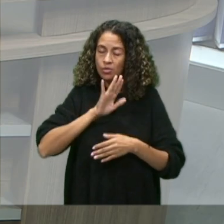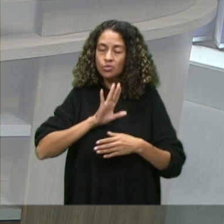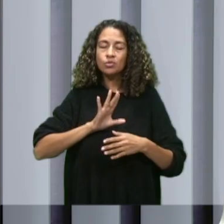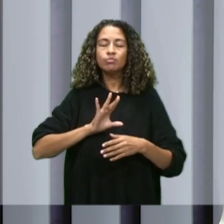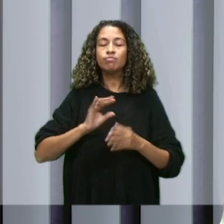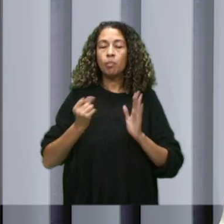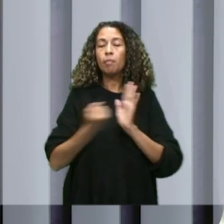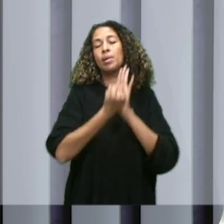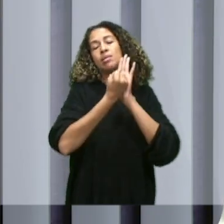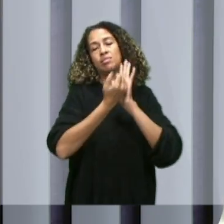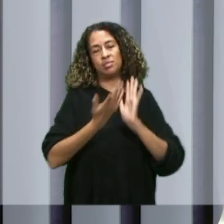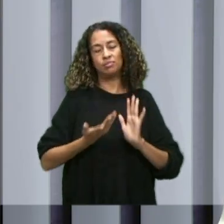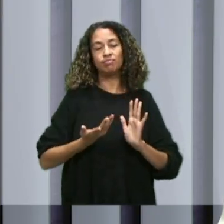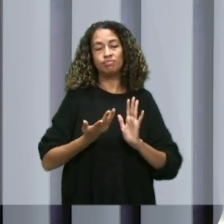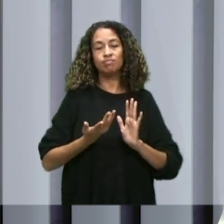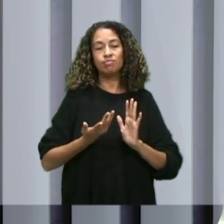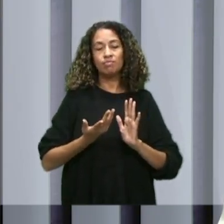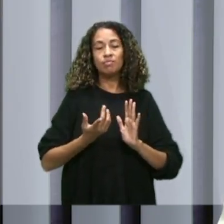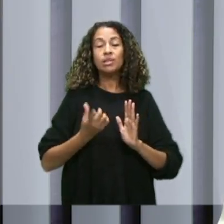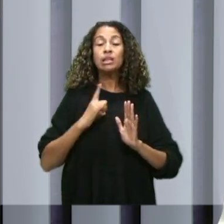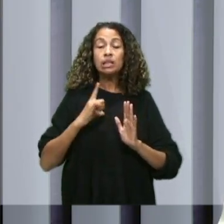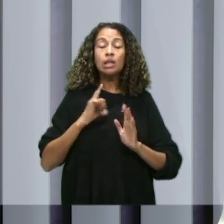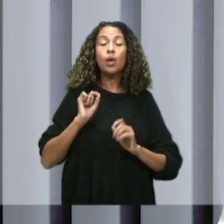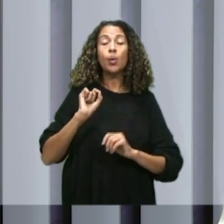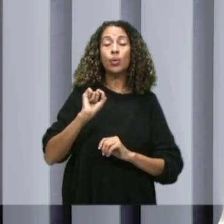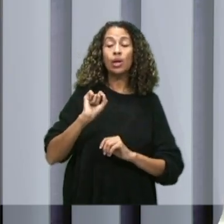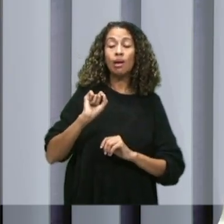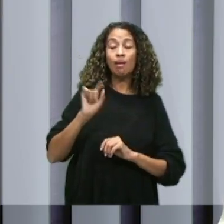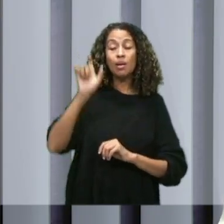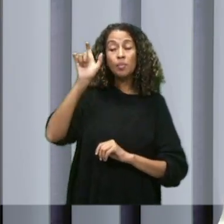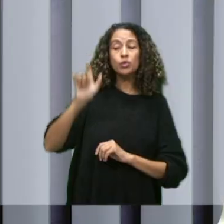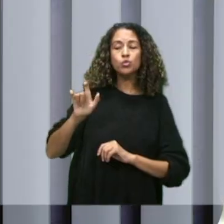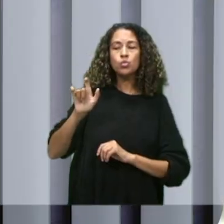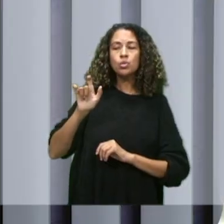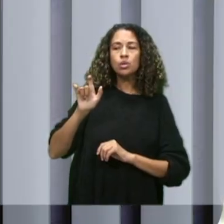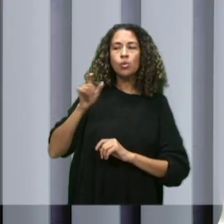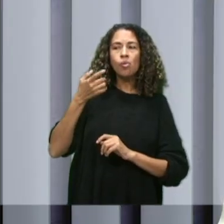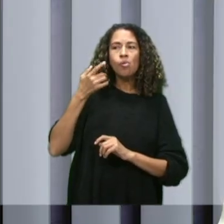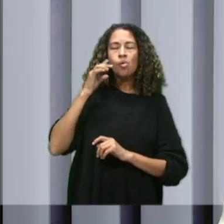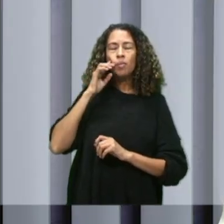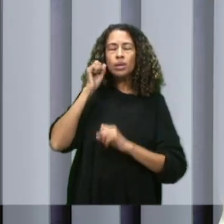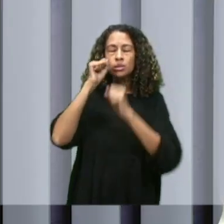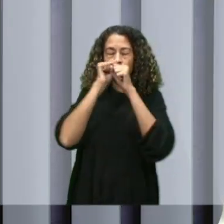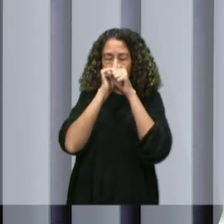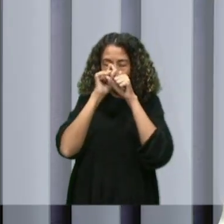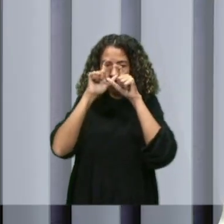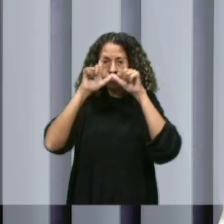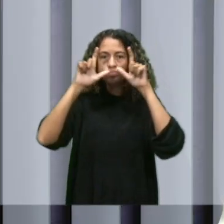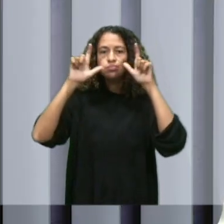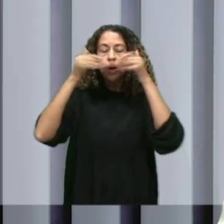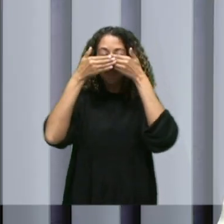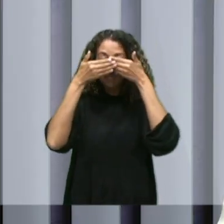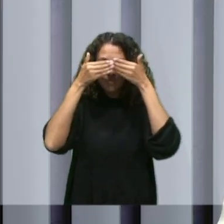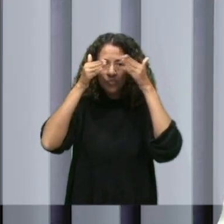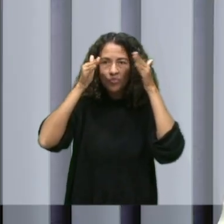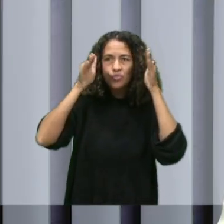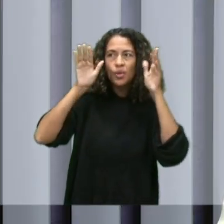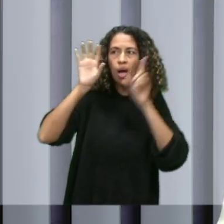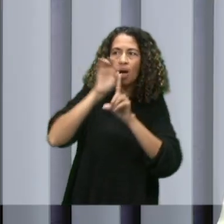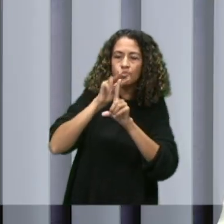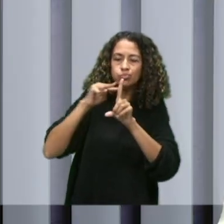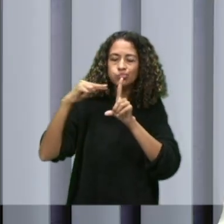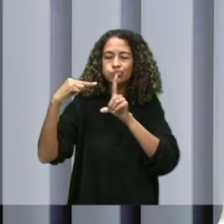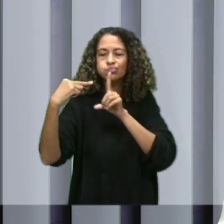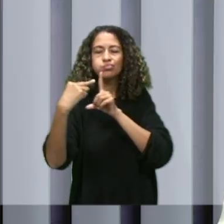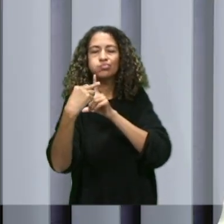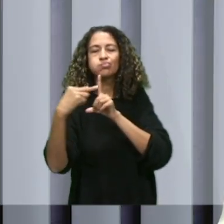E causa novas formas dessa pessoa perceber o mundo. Exatamente. Mesmo que seja o próprio mundo tecnológico que ela